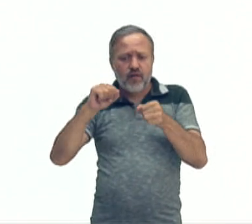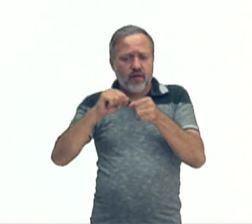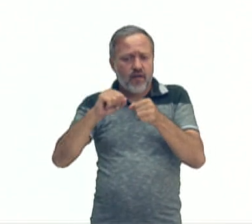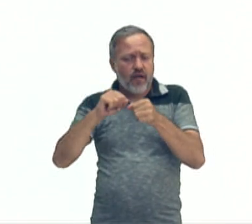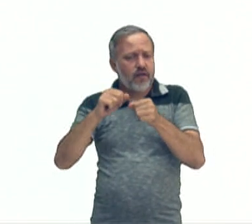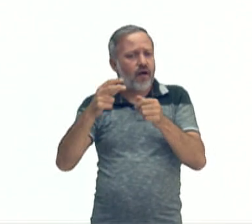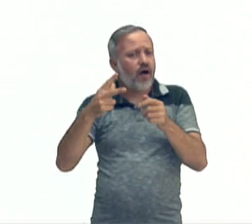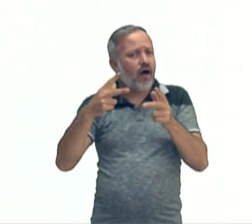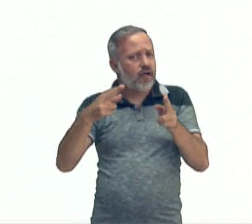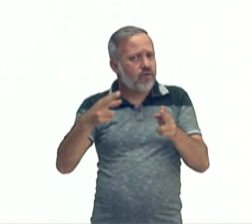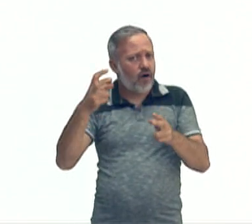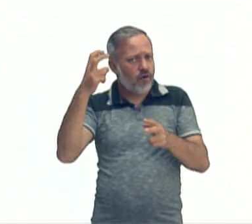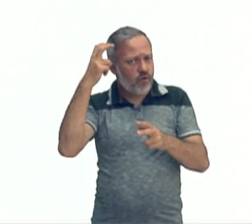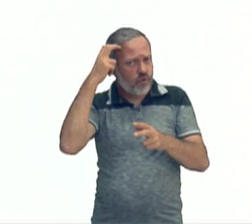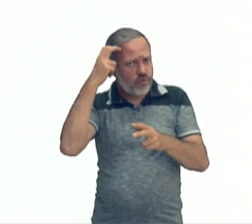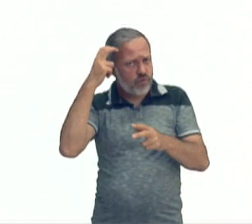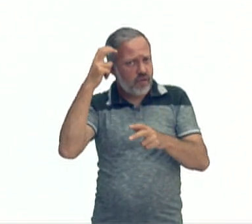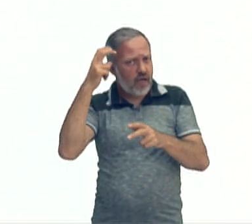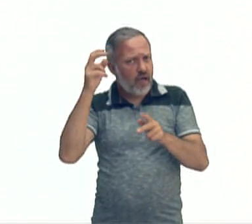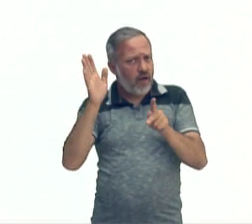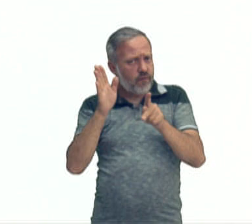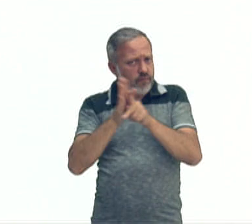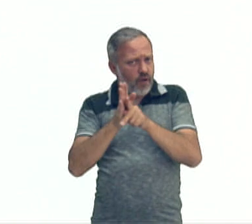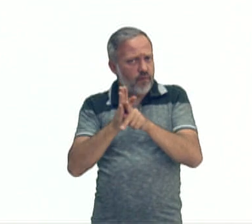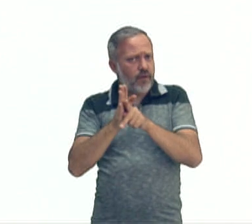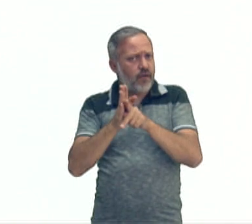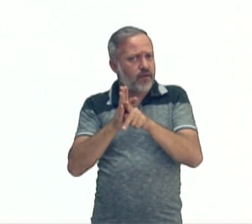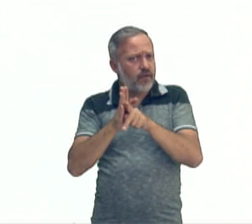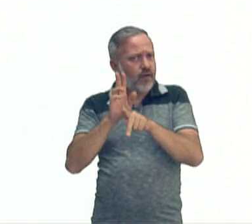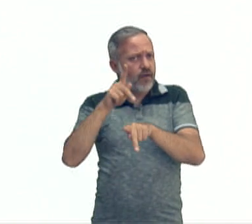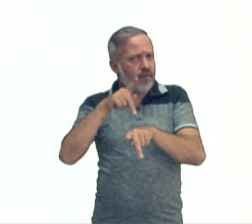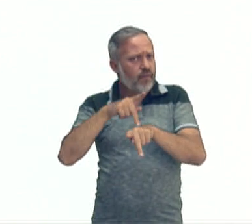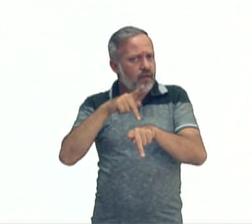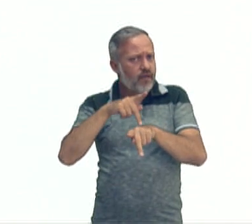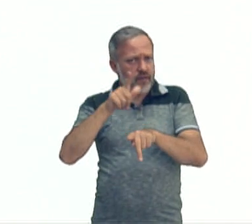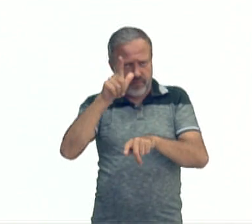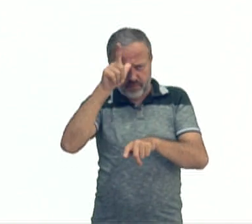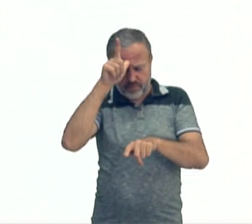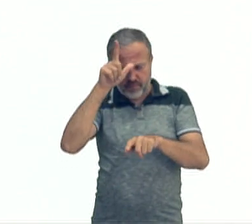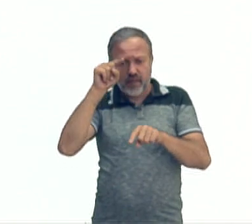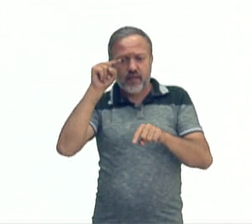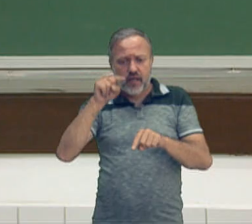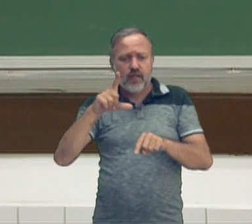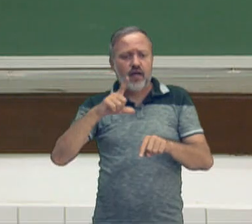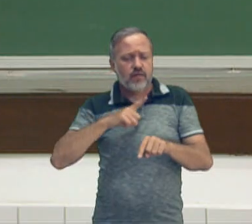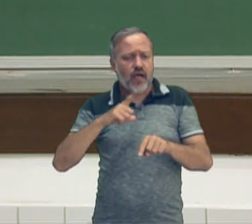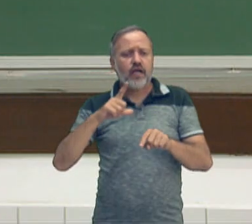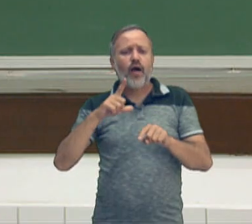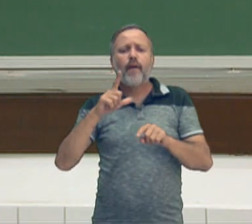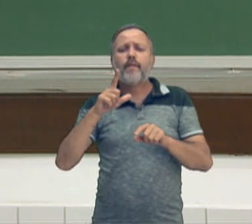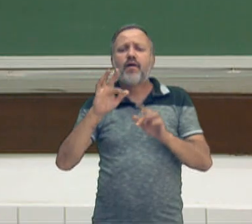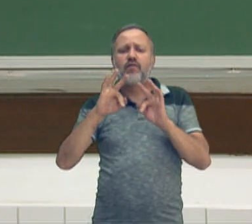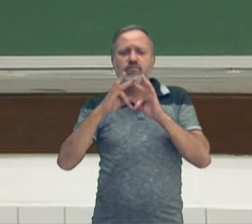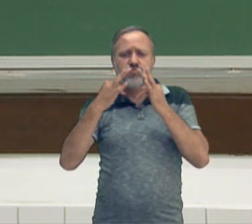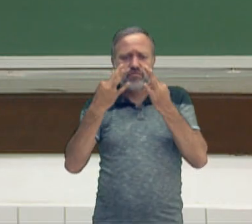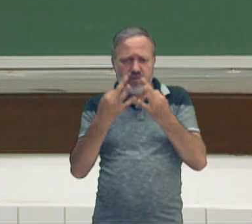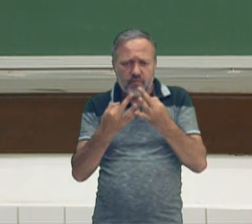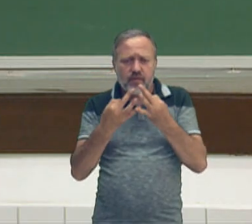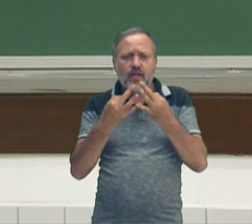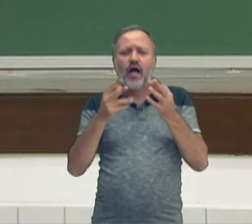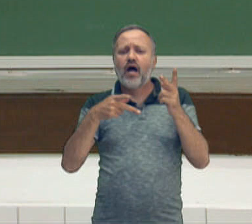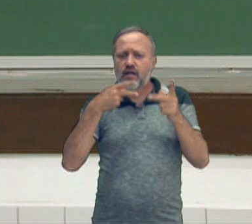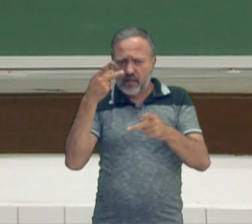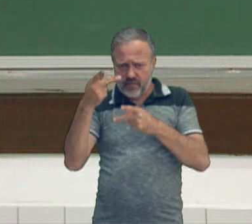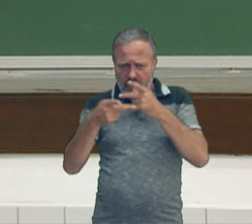arquitetônico, e se você chegar lá, tem pessoas falando alemão, tem pessoas misturando alemão com português, isso só